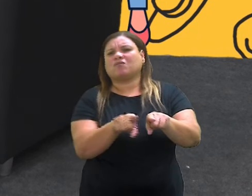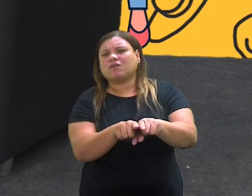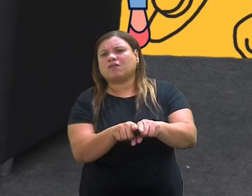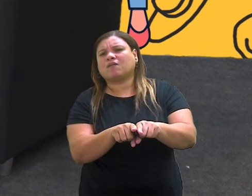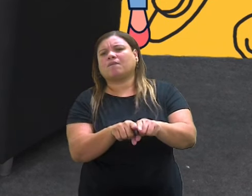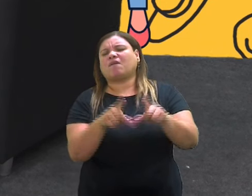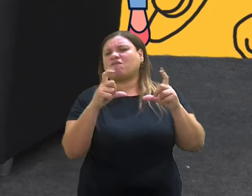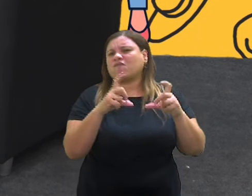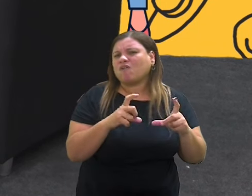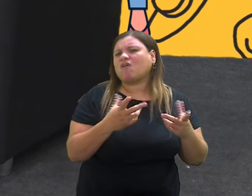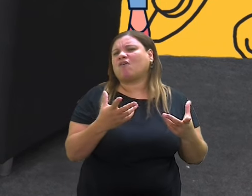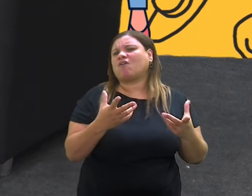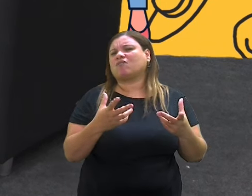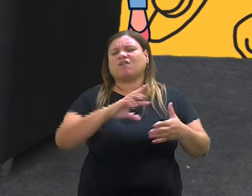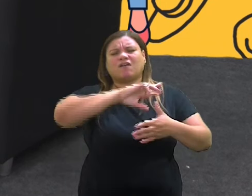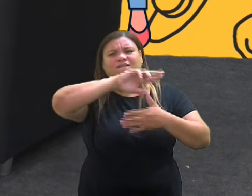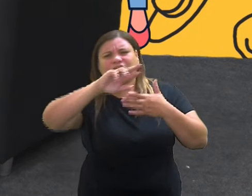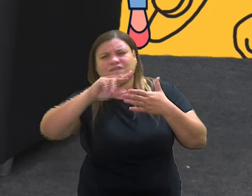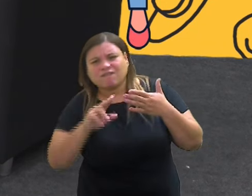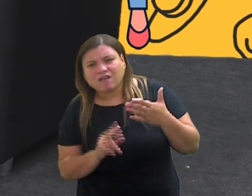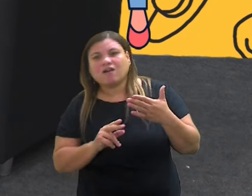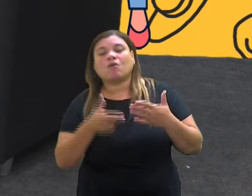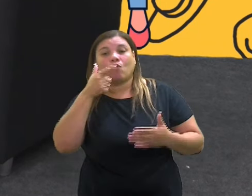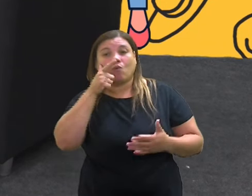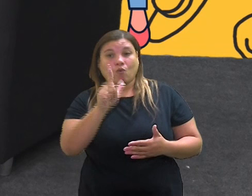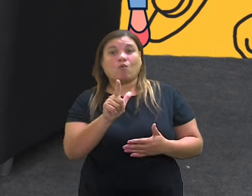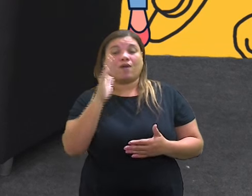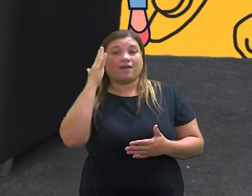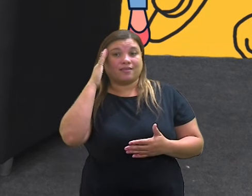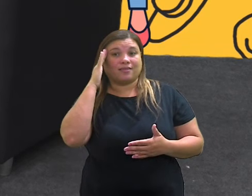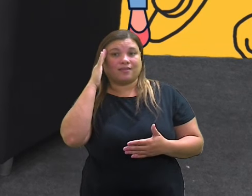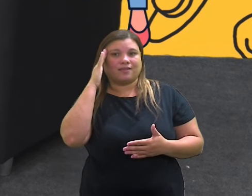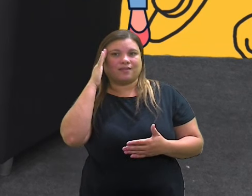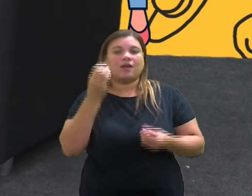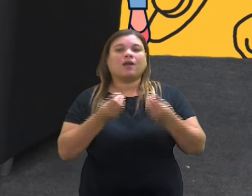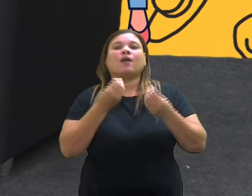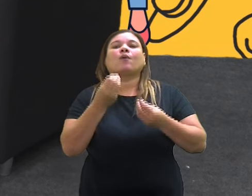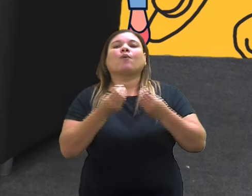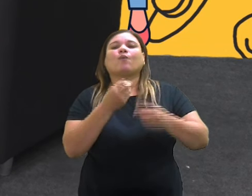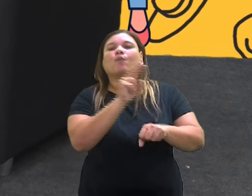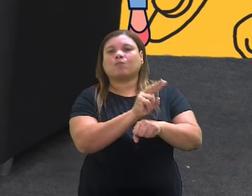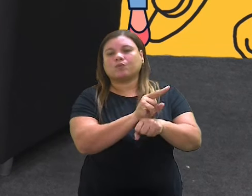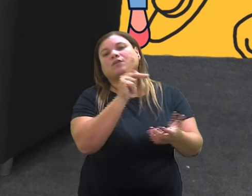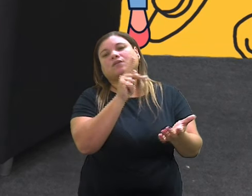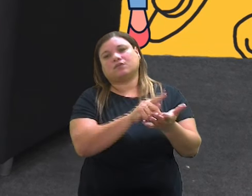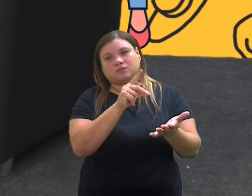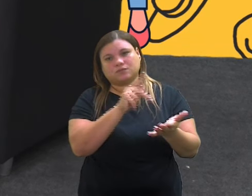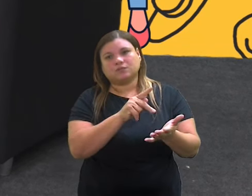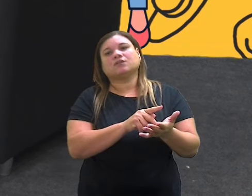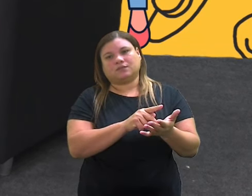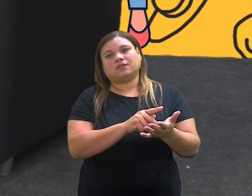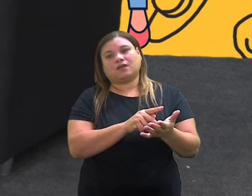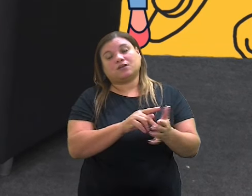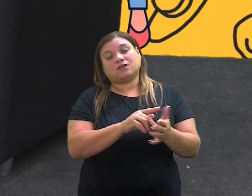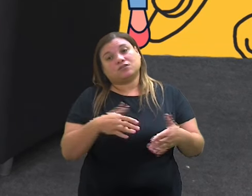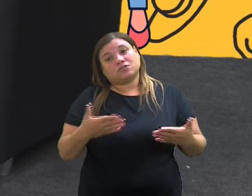aconteça. Então, se isso for ensinado desde cedo, isso vai ser colocado em prática e essa pessoa que foi ensinada também não irá